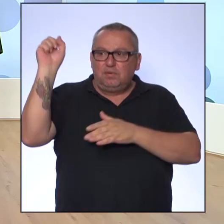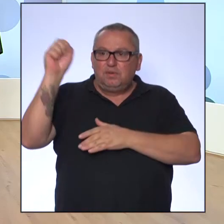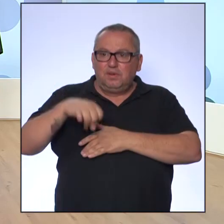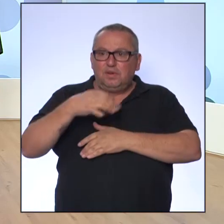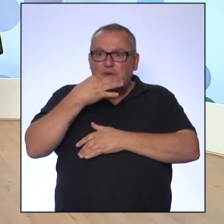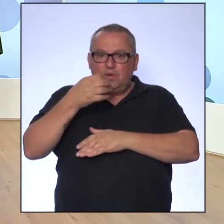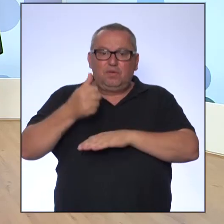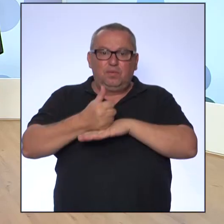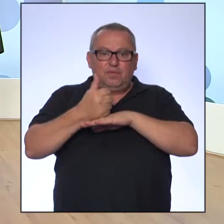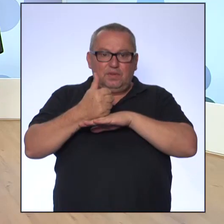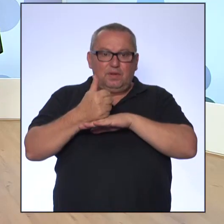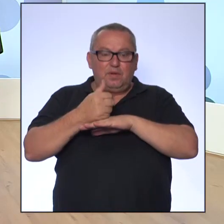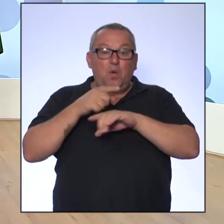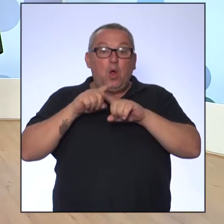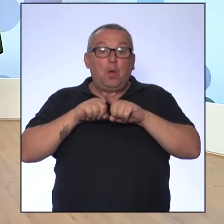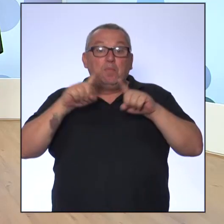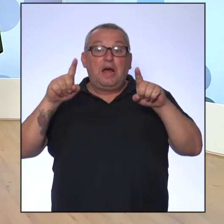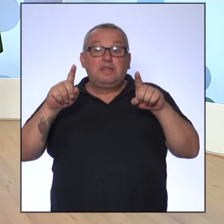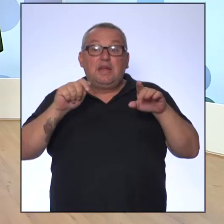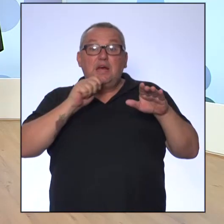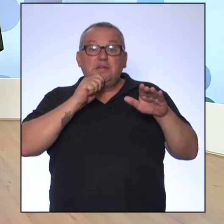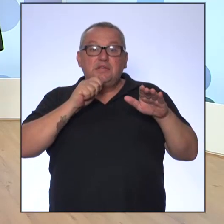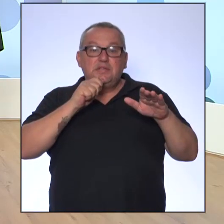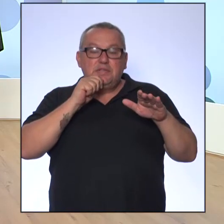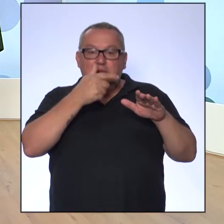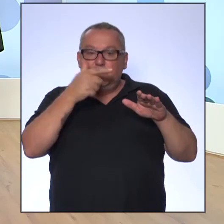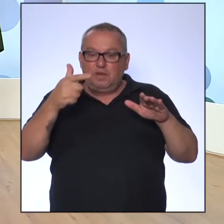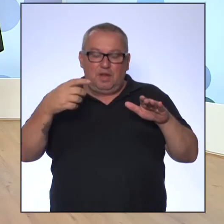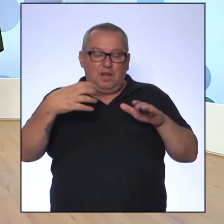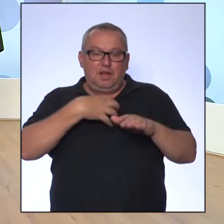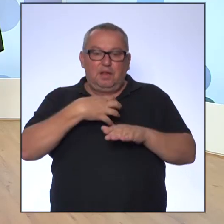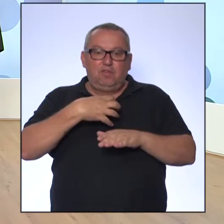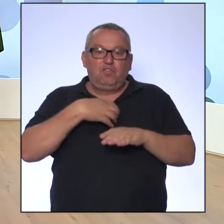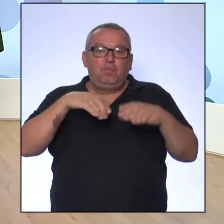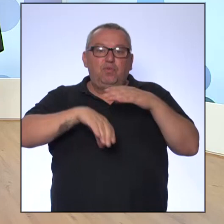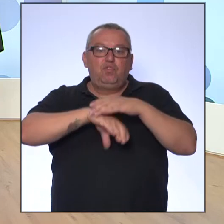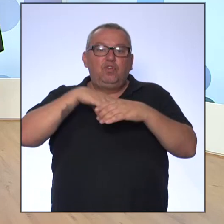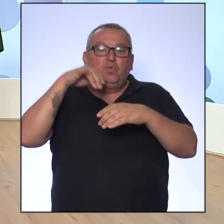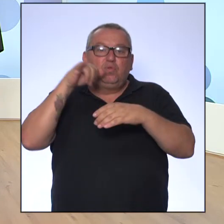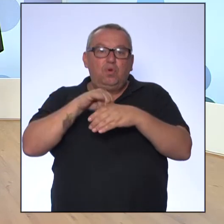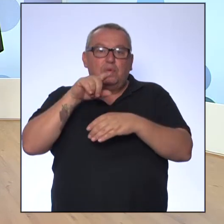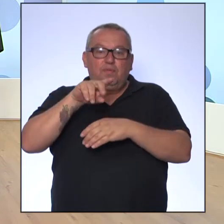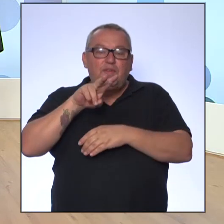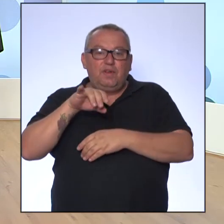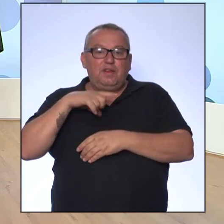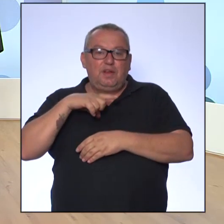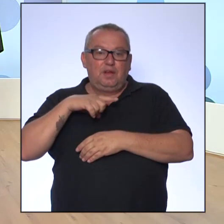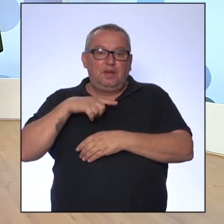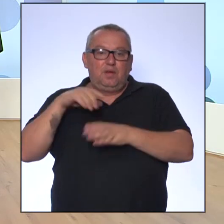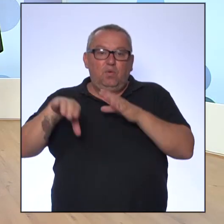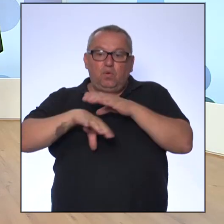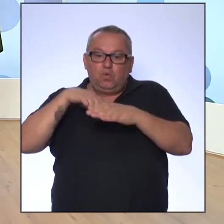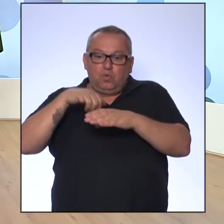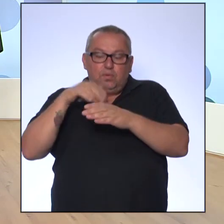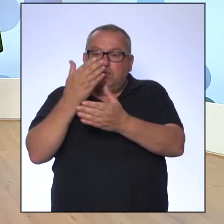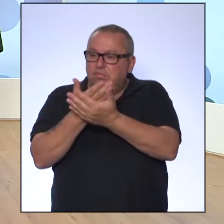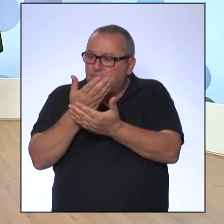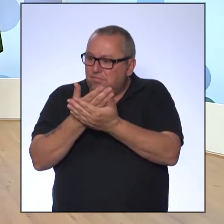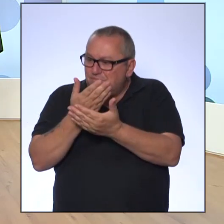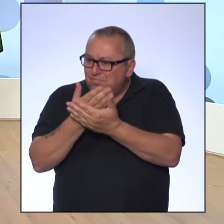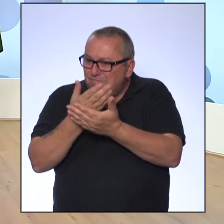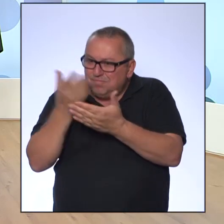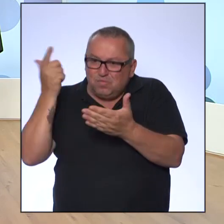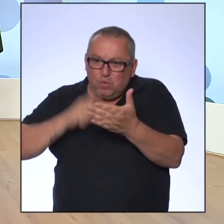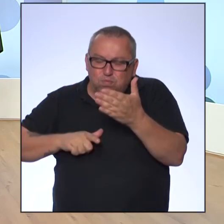uma profissão. Porém, você tem que saber que tipo de youtuber você quer ser. Um youtuber é alguém que estuda muito para passar um